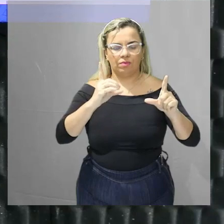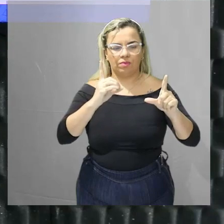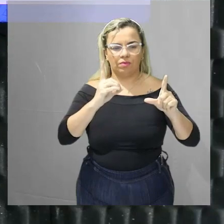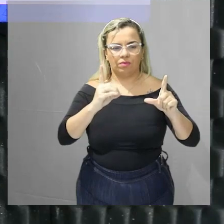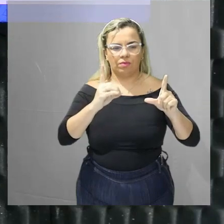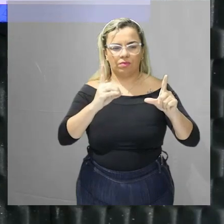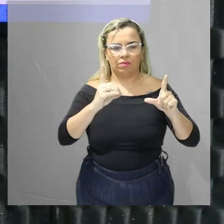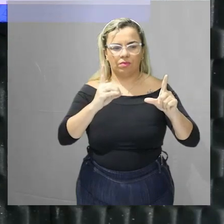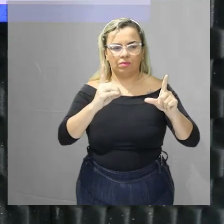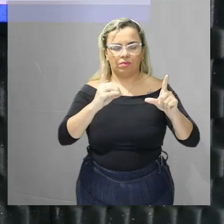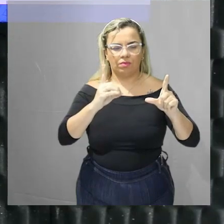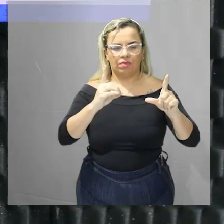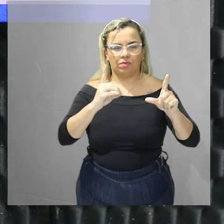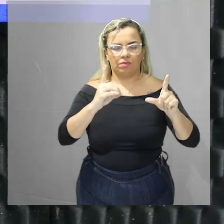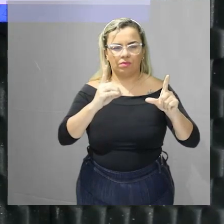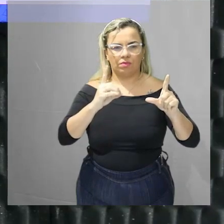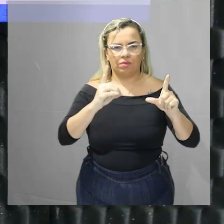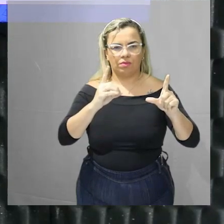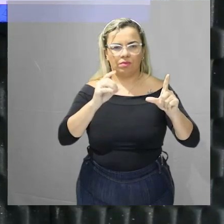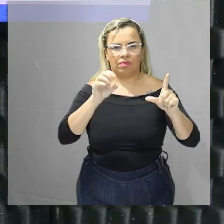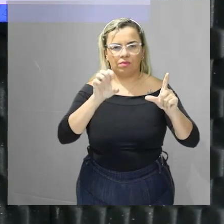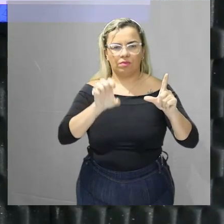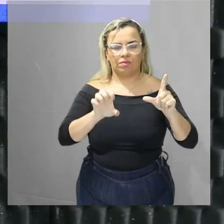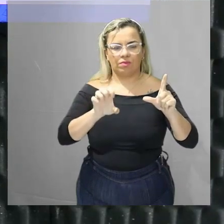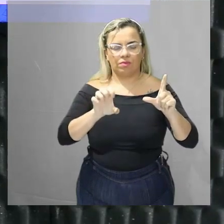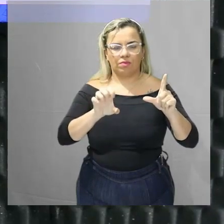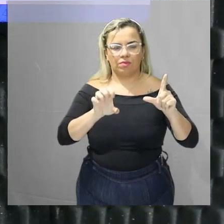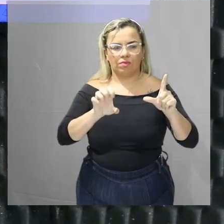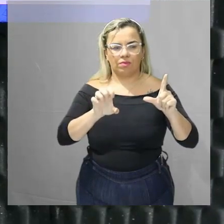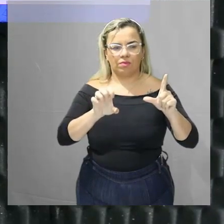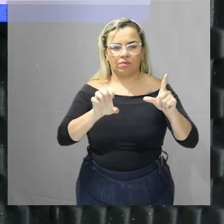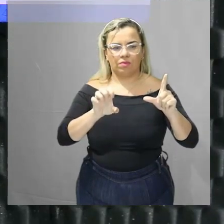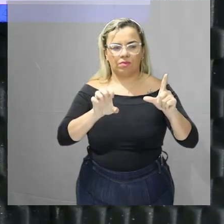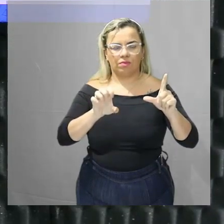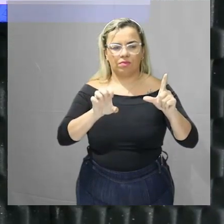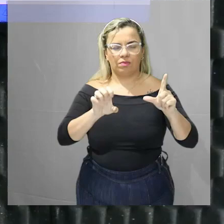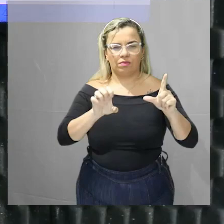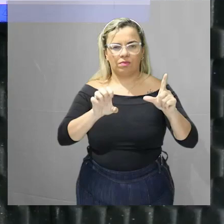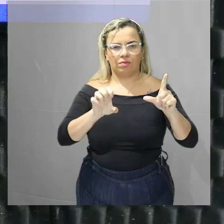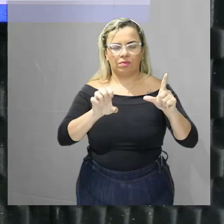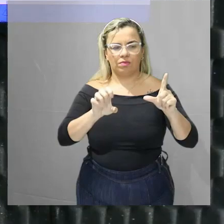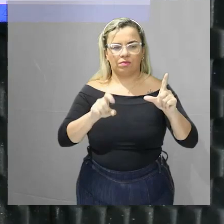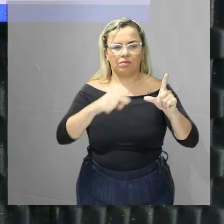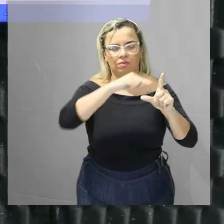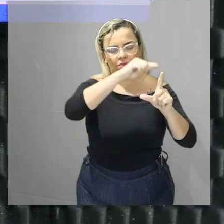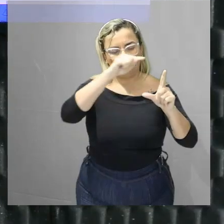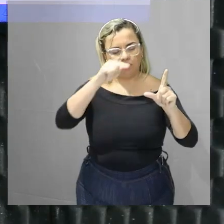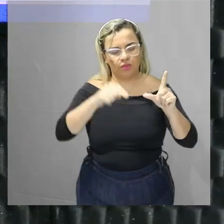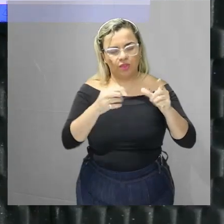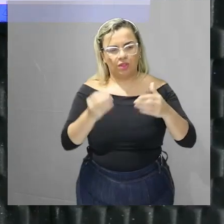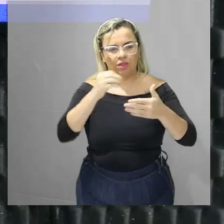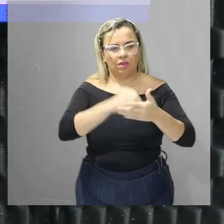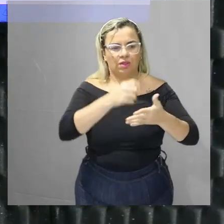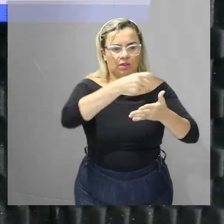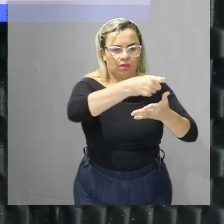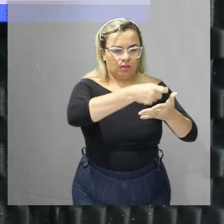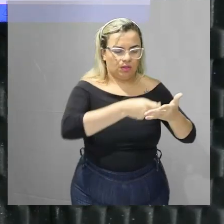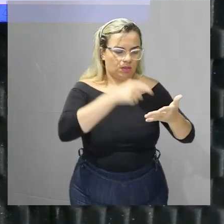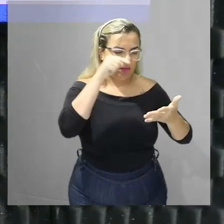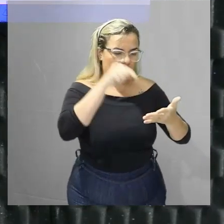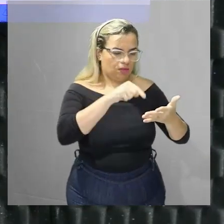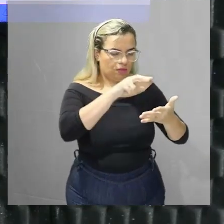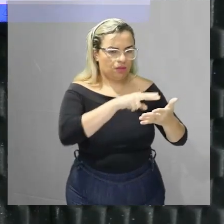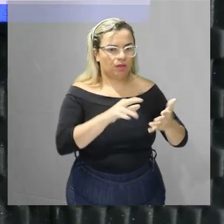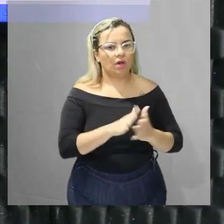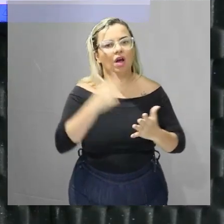de especulação imobiliária ou pode ser o conceito de paisagem regional. Um desses 5 elementos vai estar inserido naquele texto. Agora, já